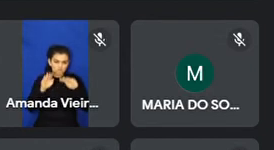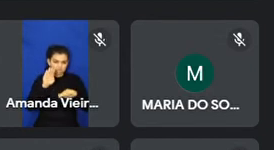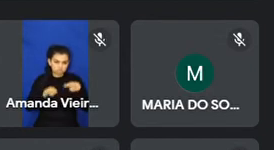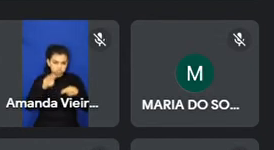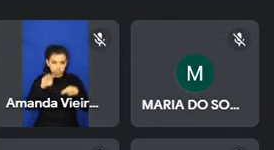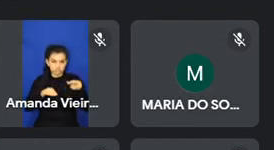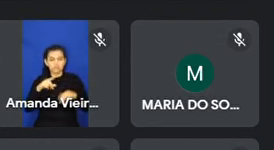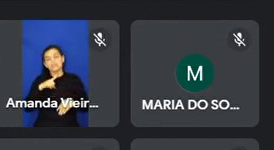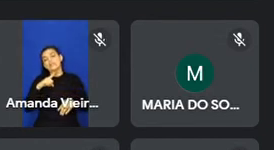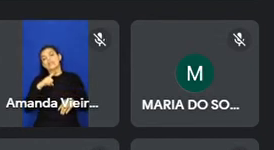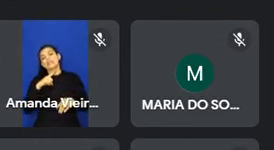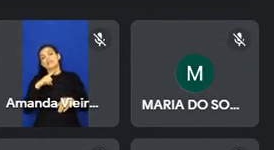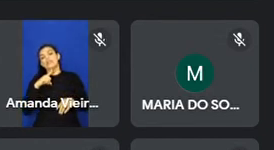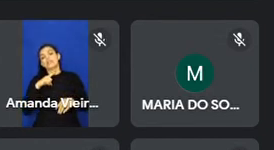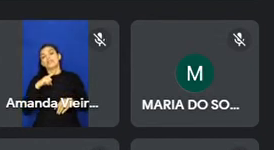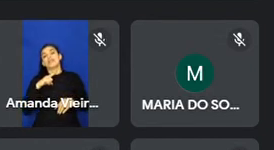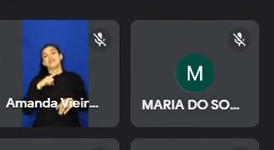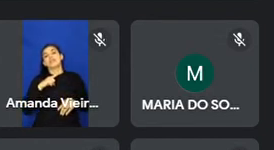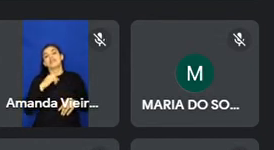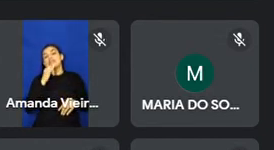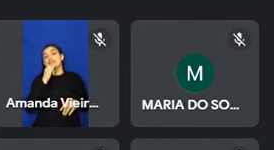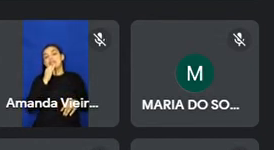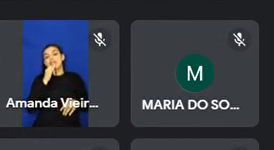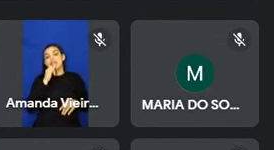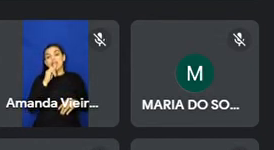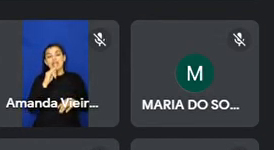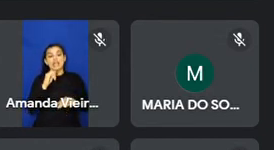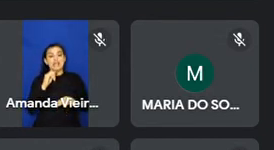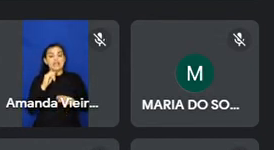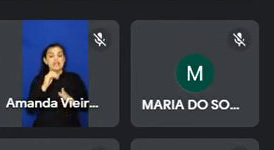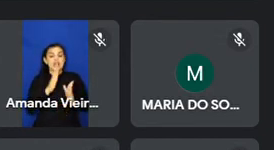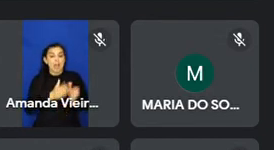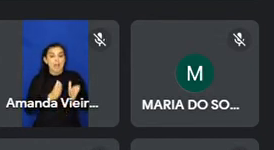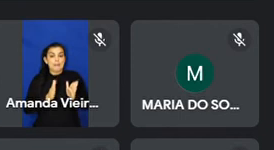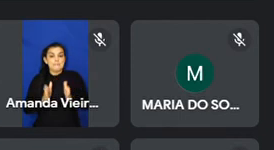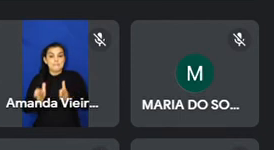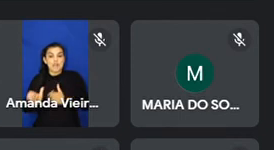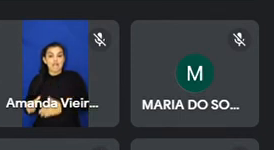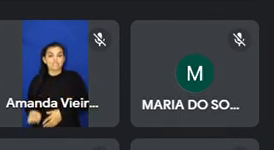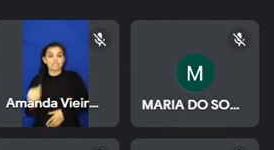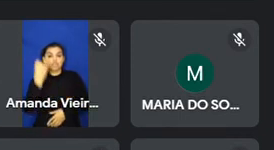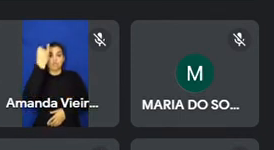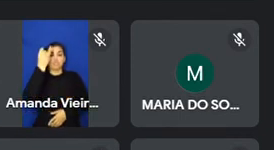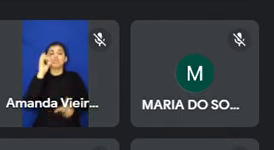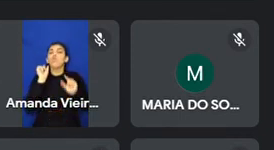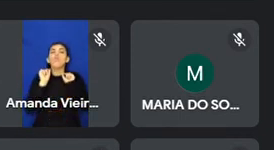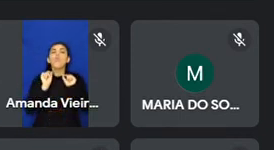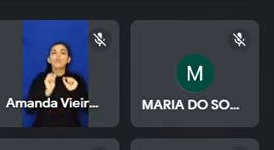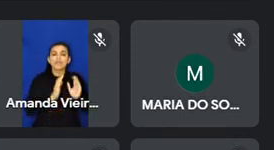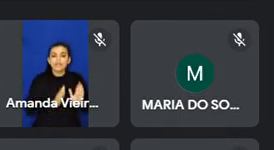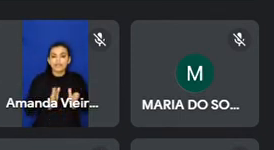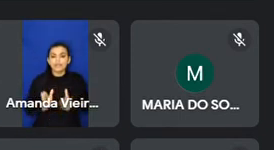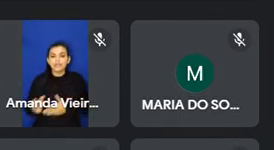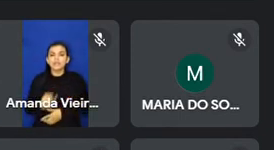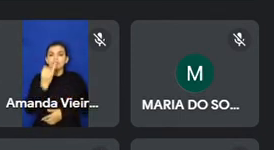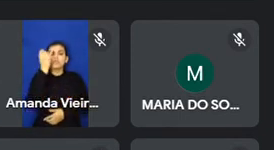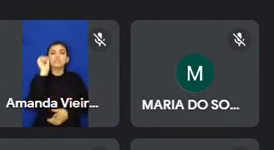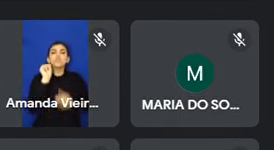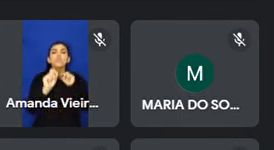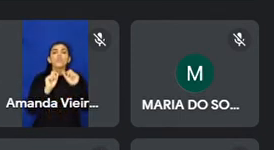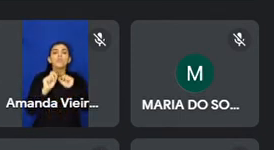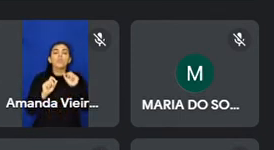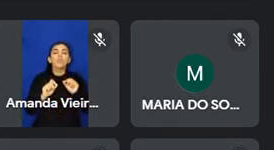gente não tem a degradação de partes tão importantes. Que partes tão importantes, professora? Partes que muitas